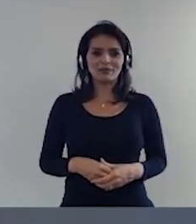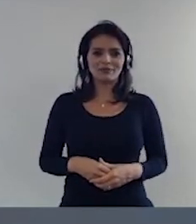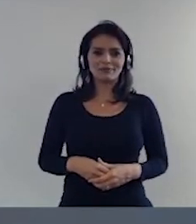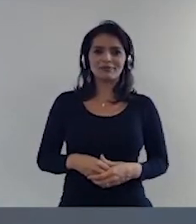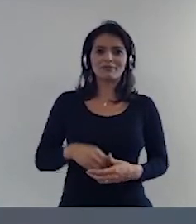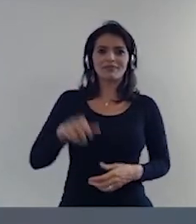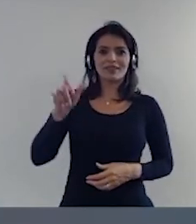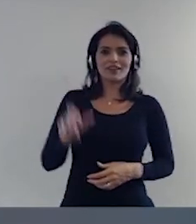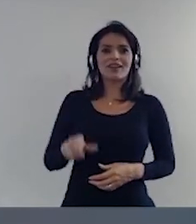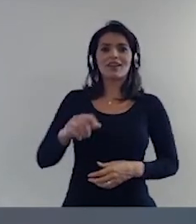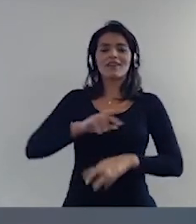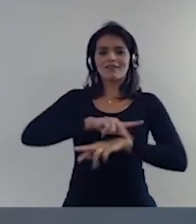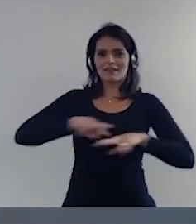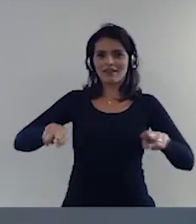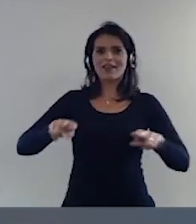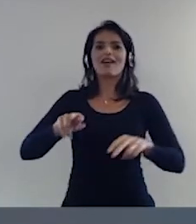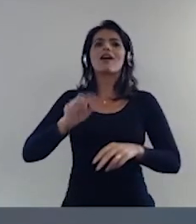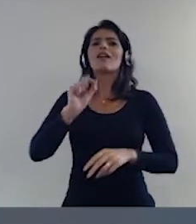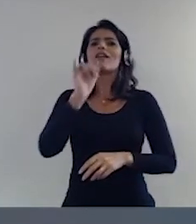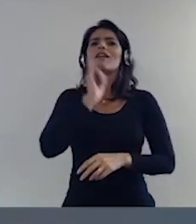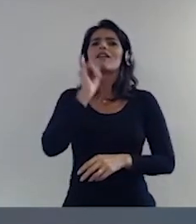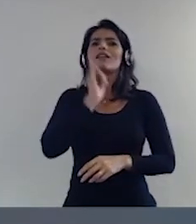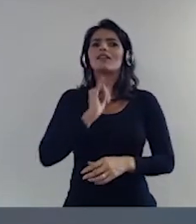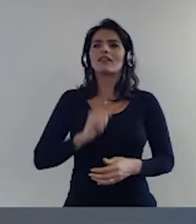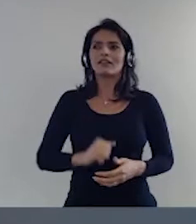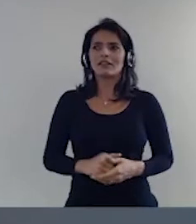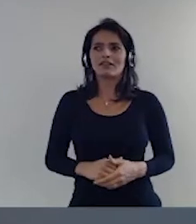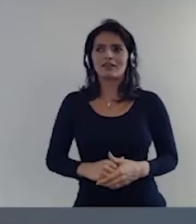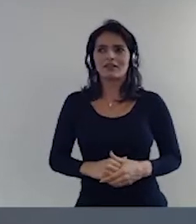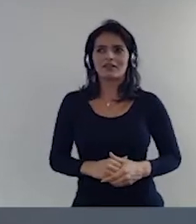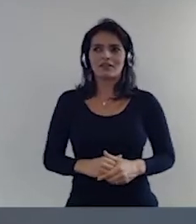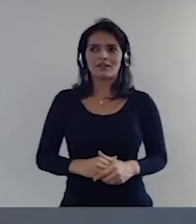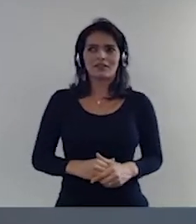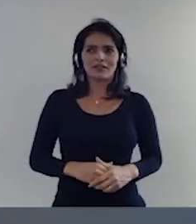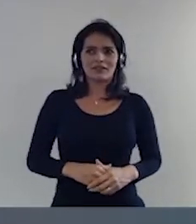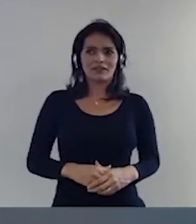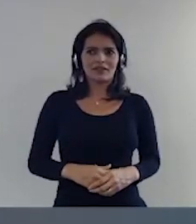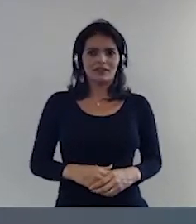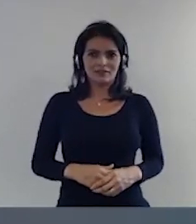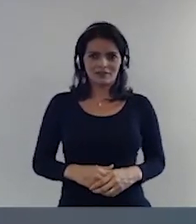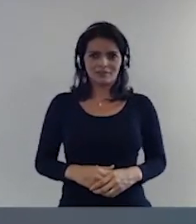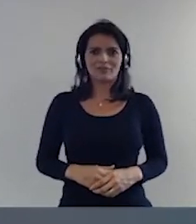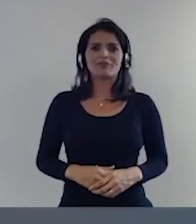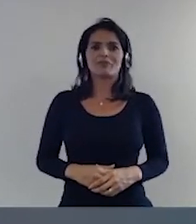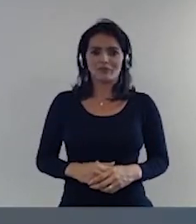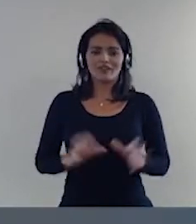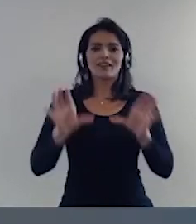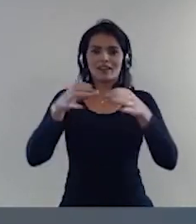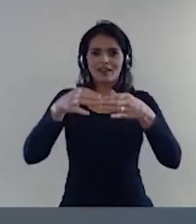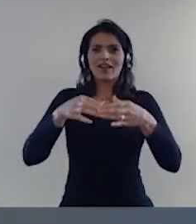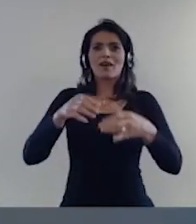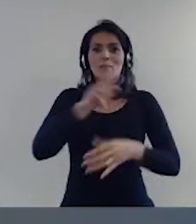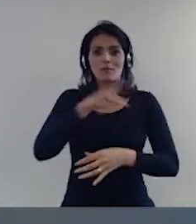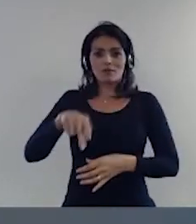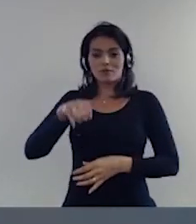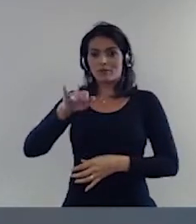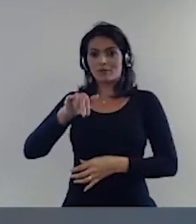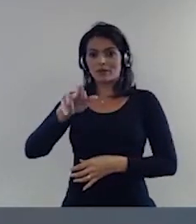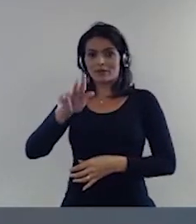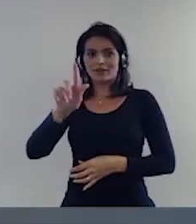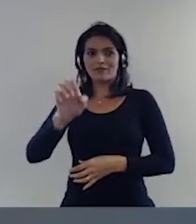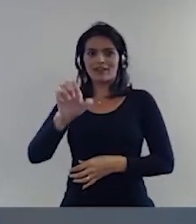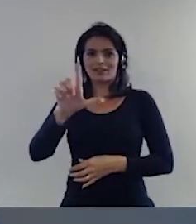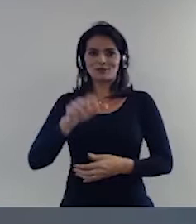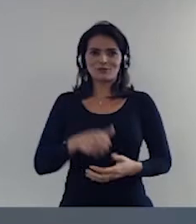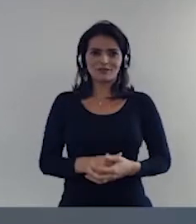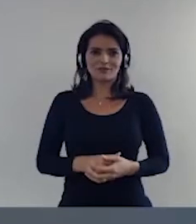mercadorias, etc. Portanto, fazendo aqui uma menção à teoria tridimensional do direito, do professor Miguel Reale, não posso deixar de